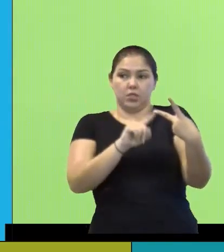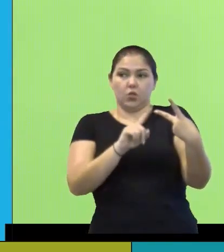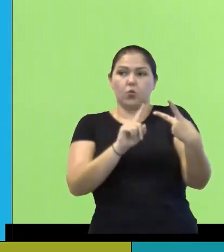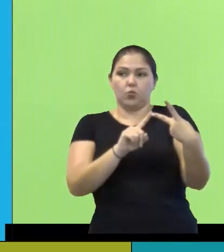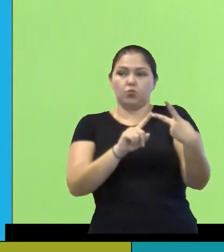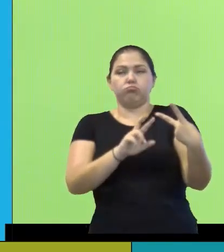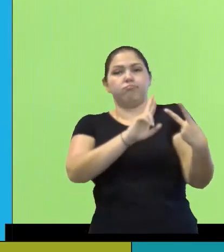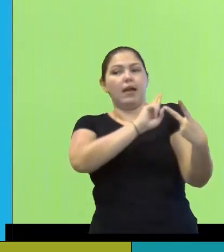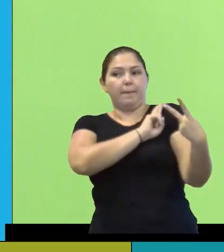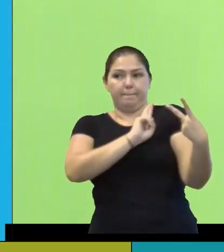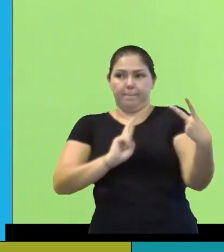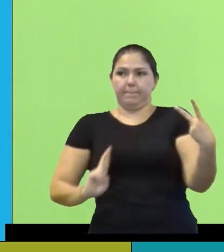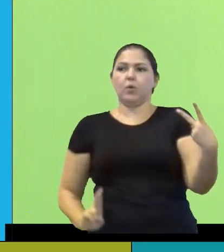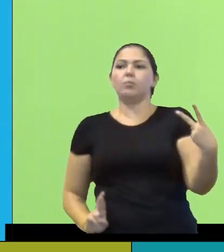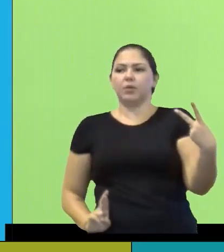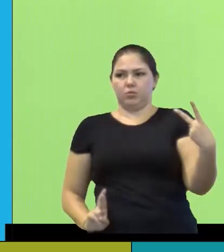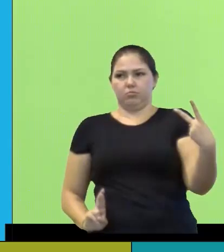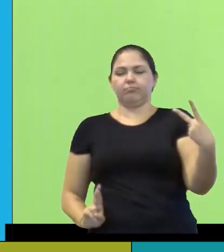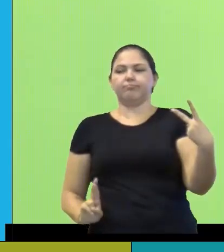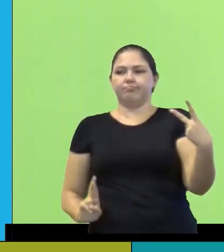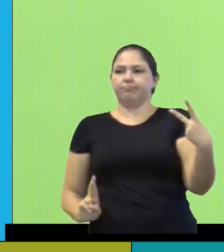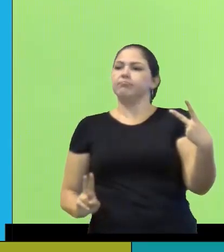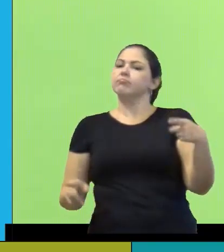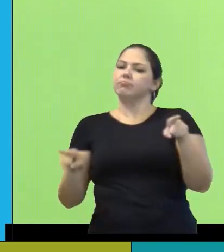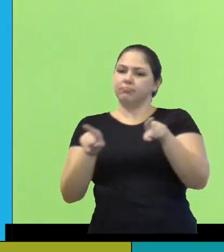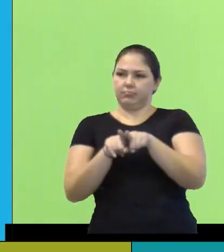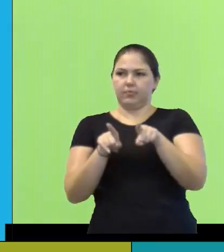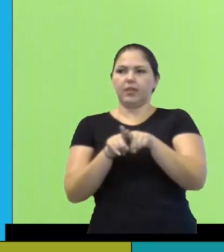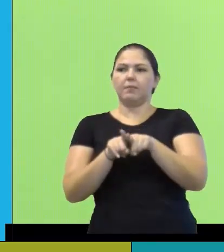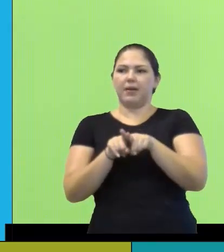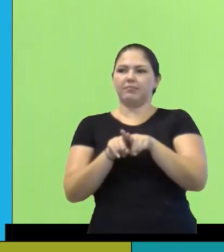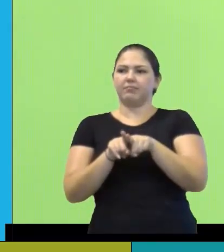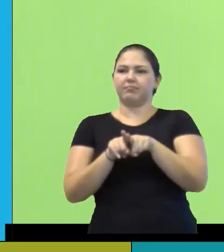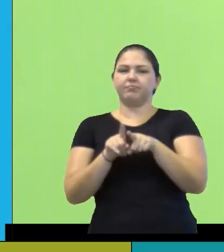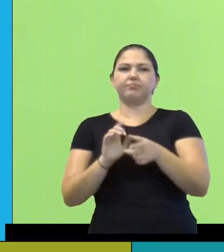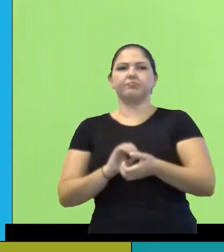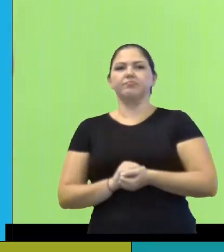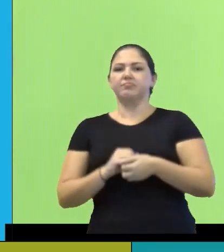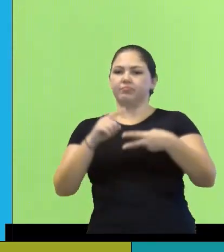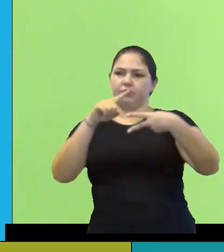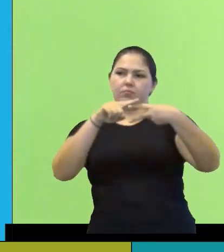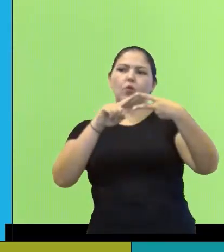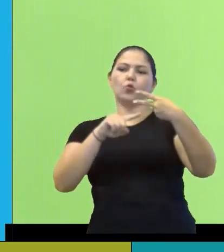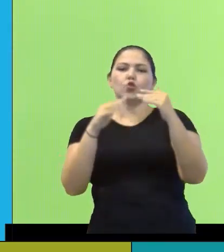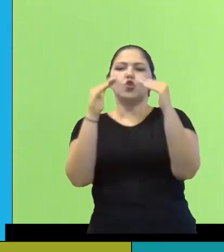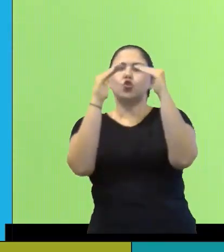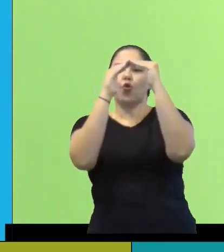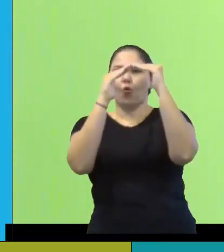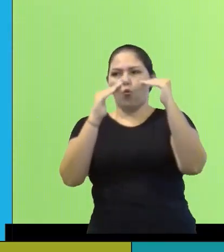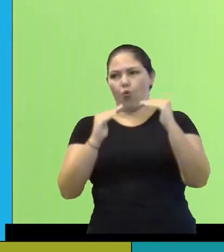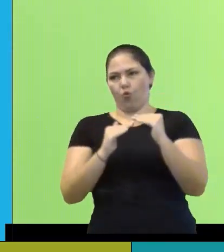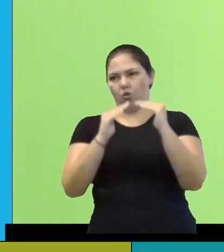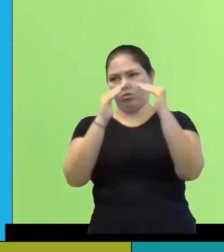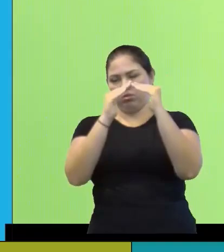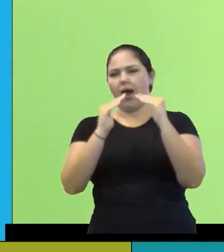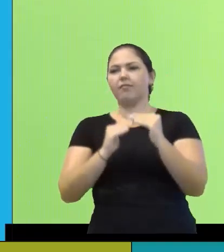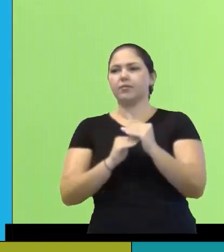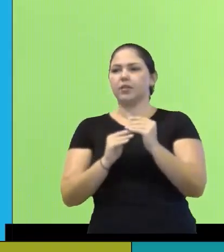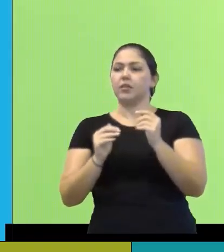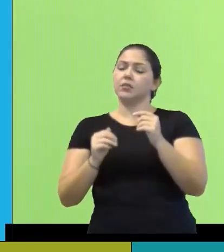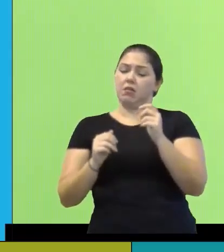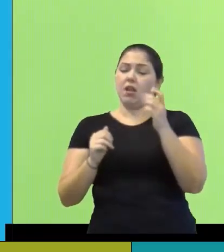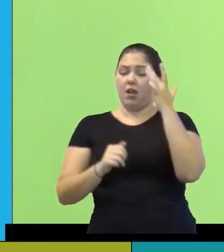que o poder não ficasse centralizado nas mãos de um governante e que fosse dado ao povo o direito de escolher